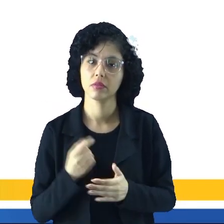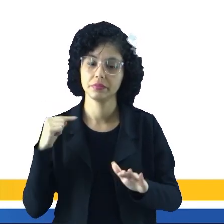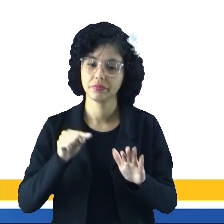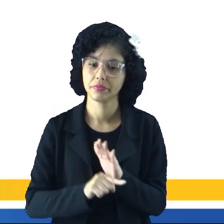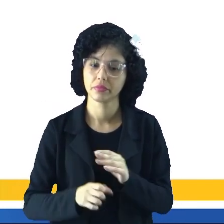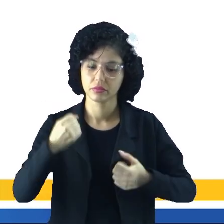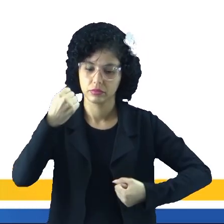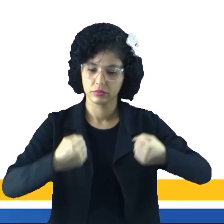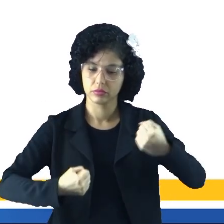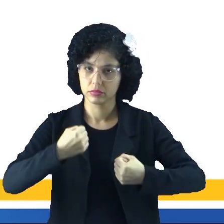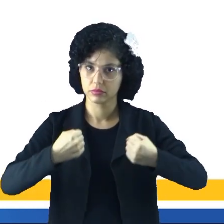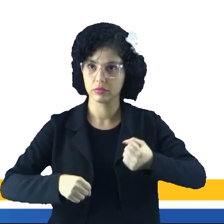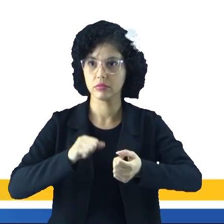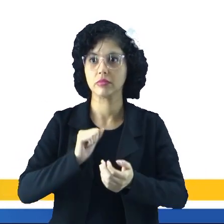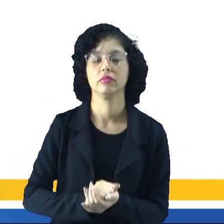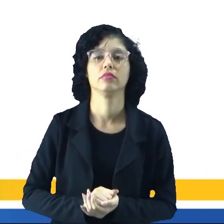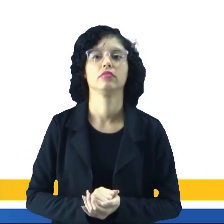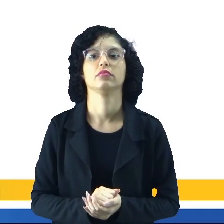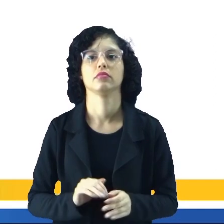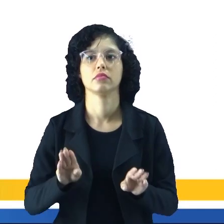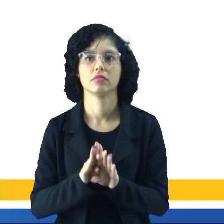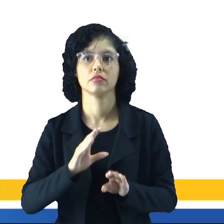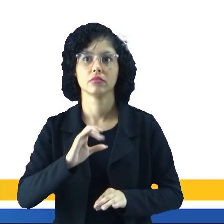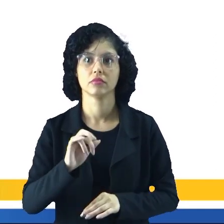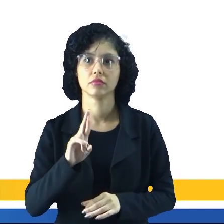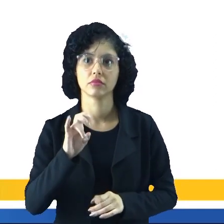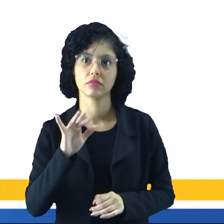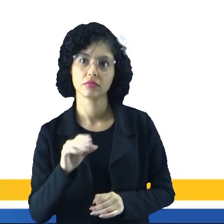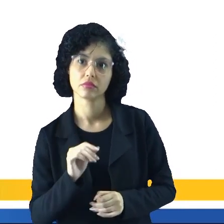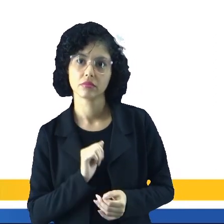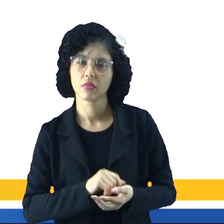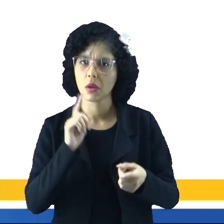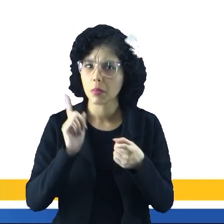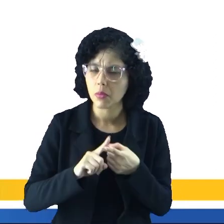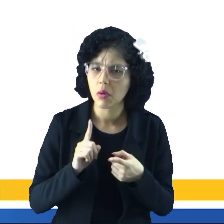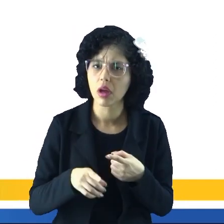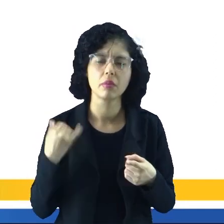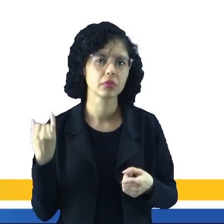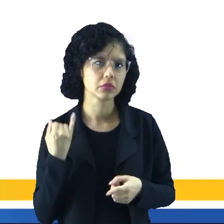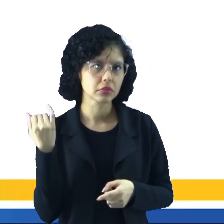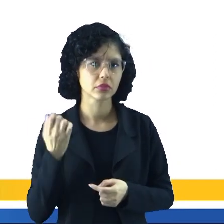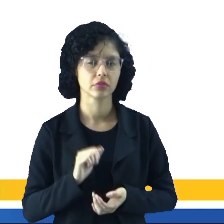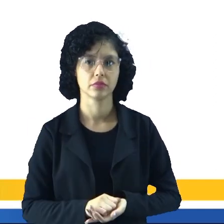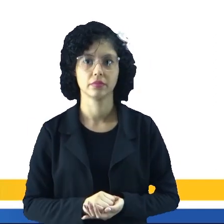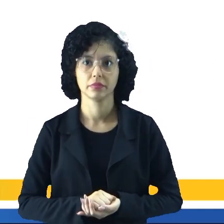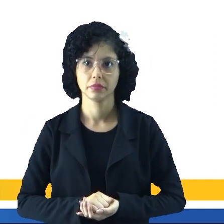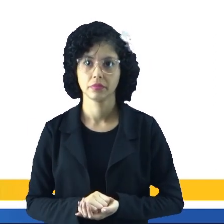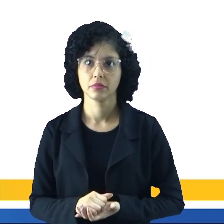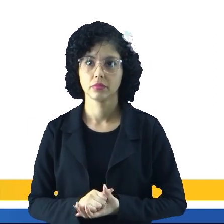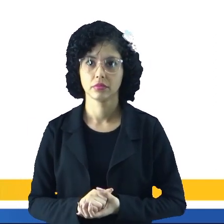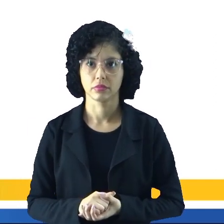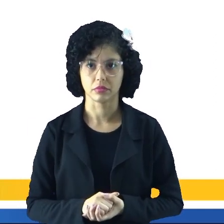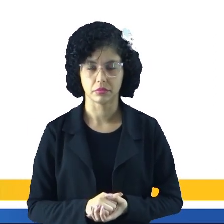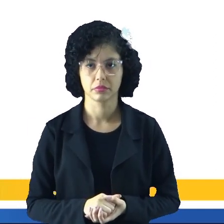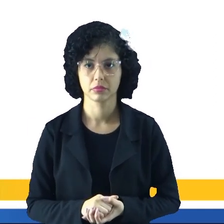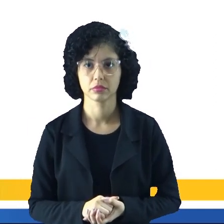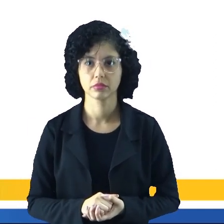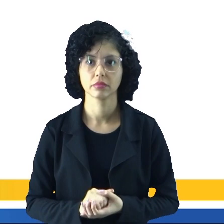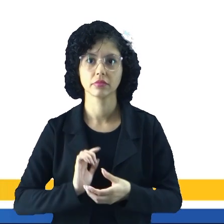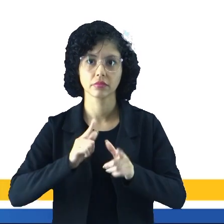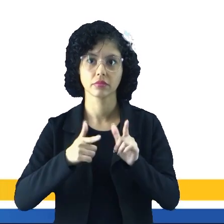ficar dentro de um automóvel, né, desde que ele não seja conversível. Por que isso é importante? Então temos ali aqui as